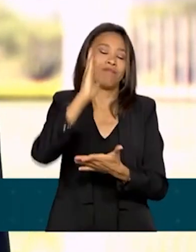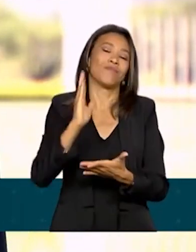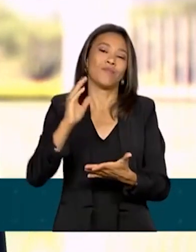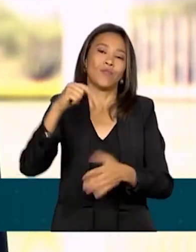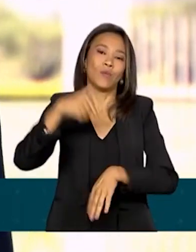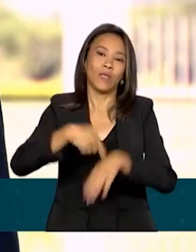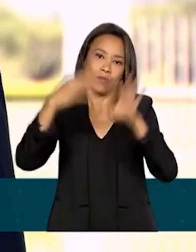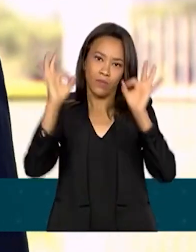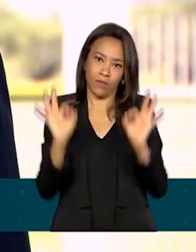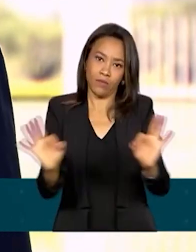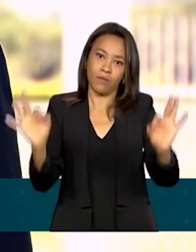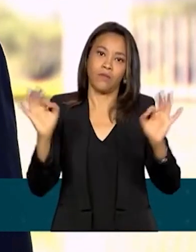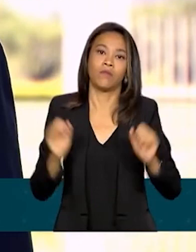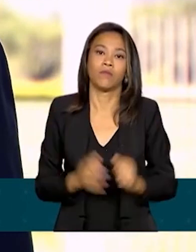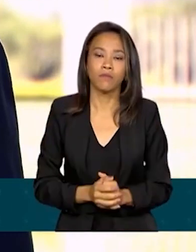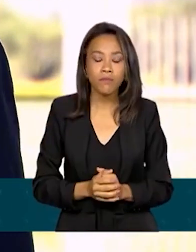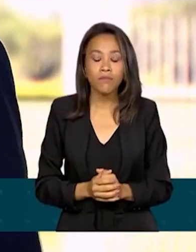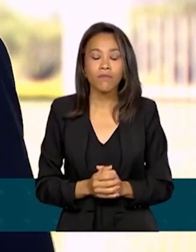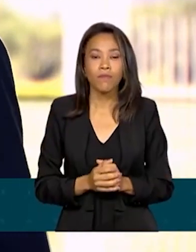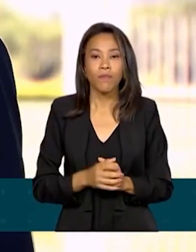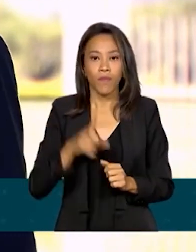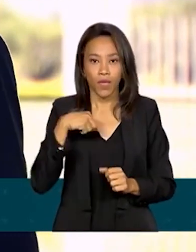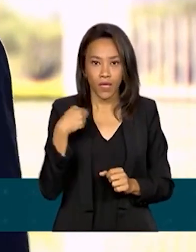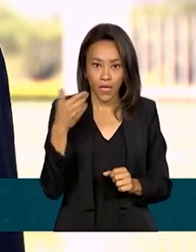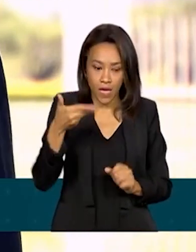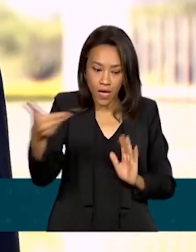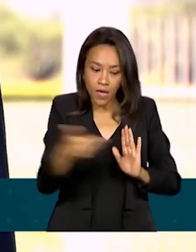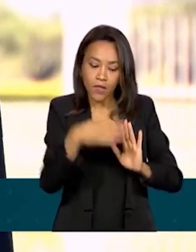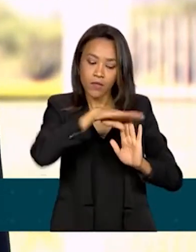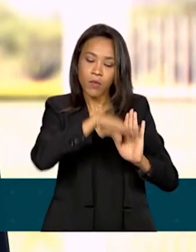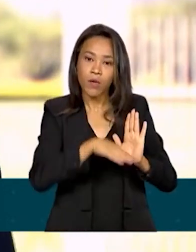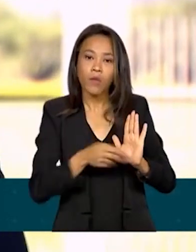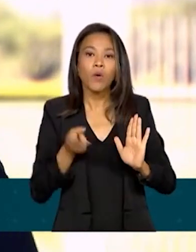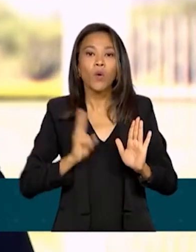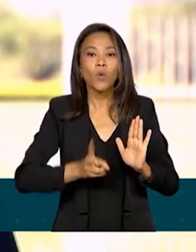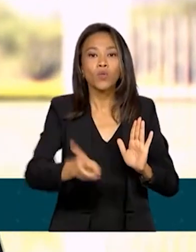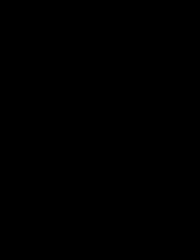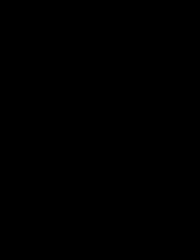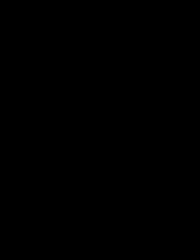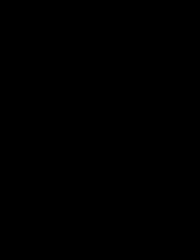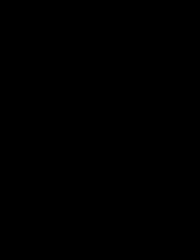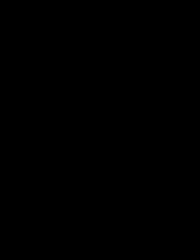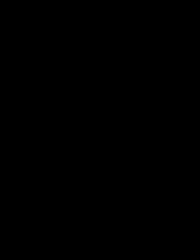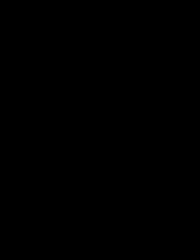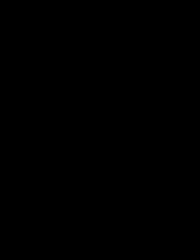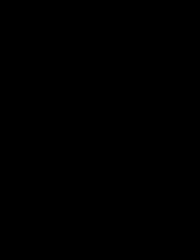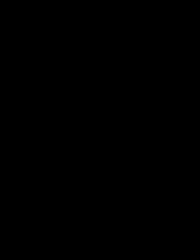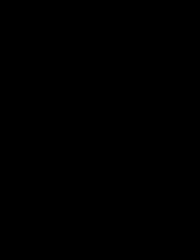justo, exatamente para que esses programas possam dar continuidade no governo federal.